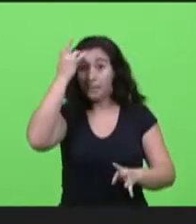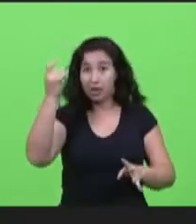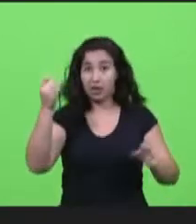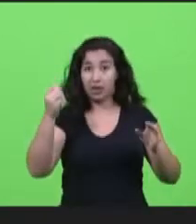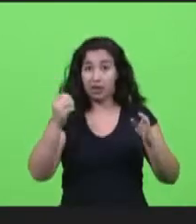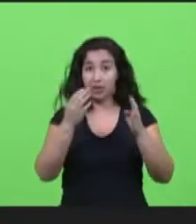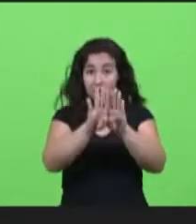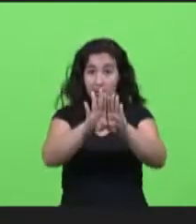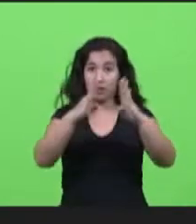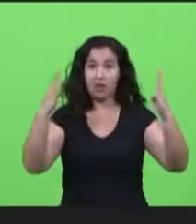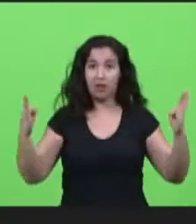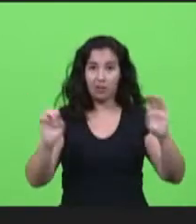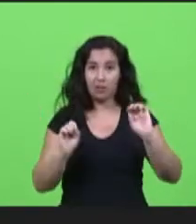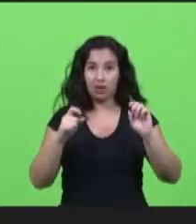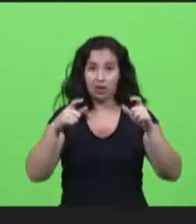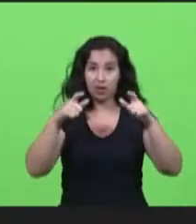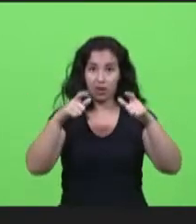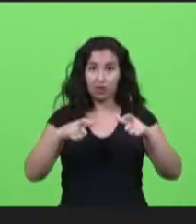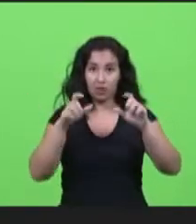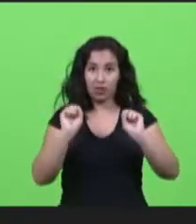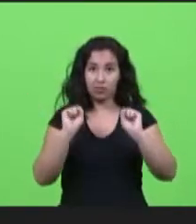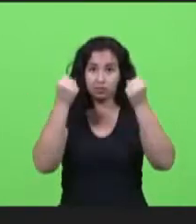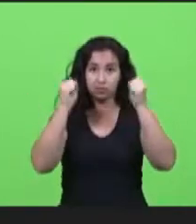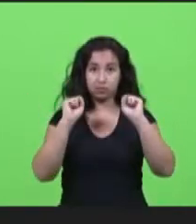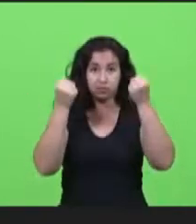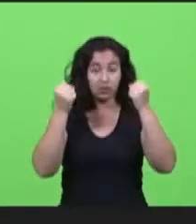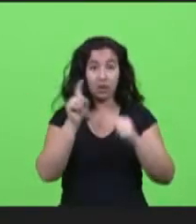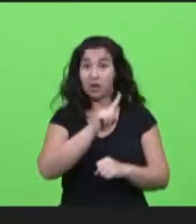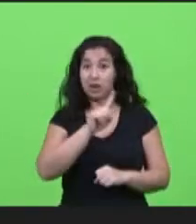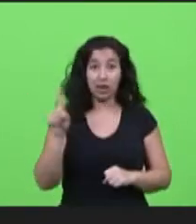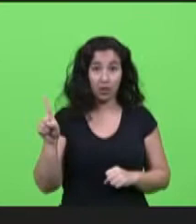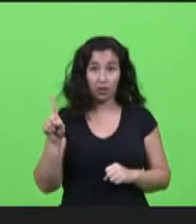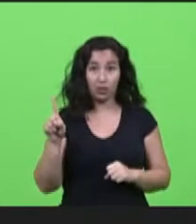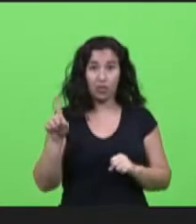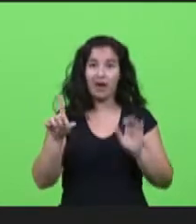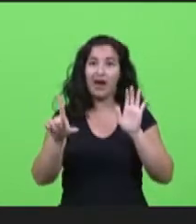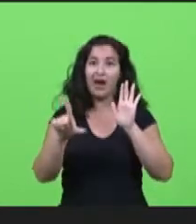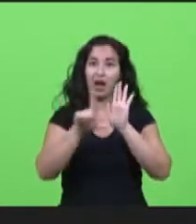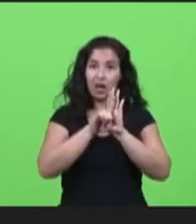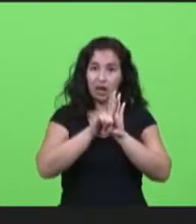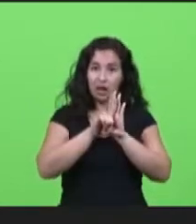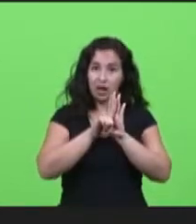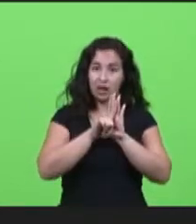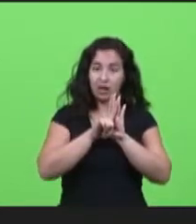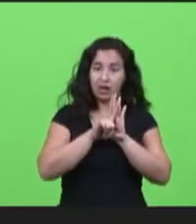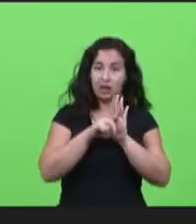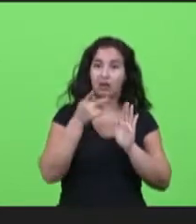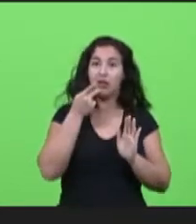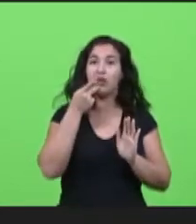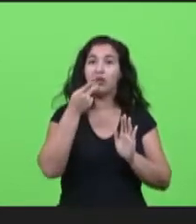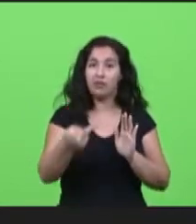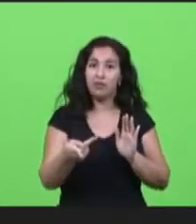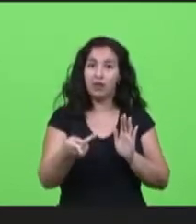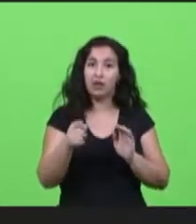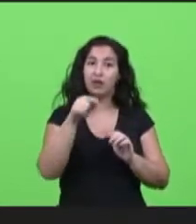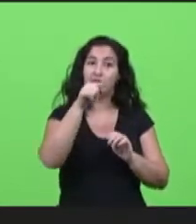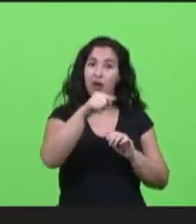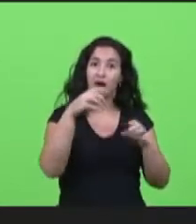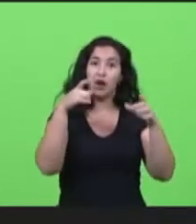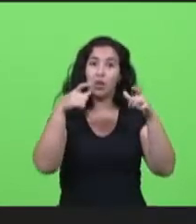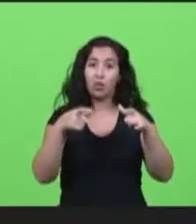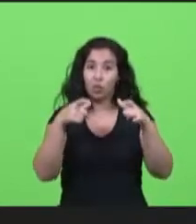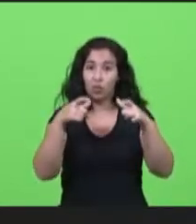E a lei também, só para mim terminar, a lei, ela garante, então, as orientações